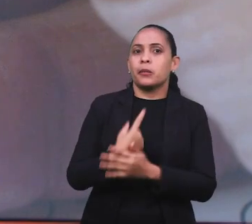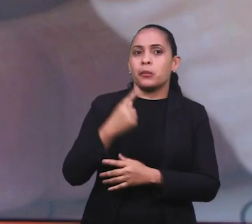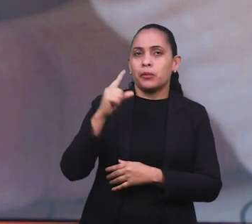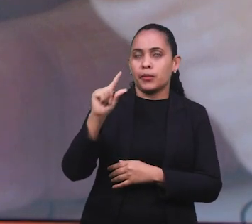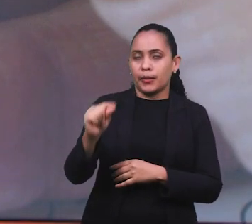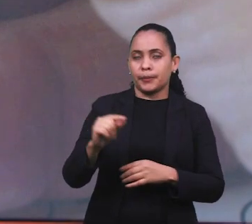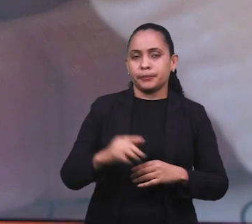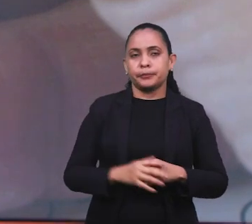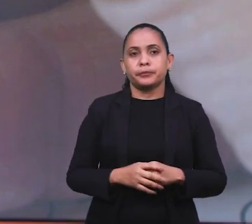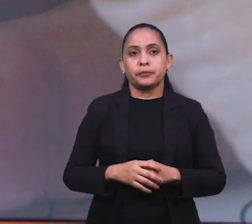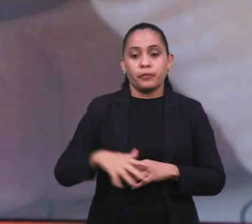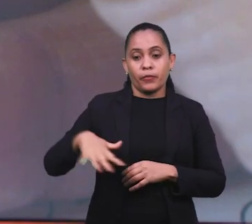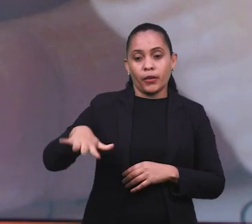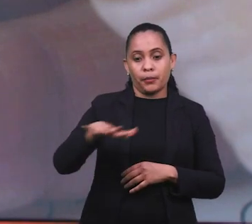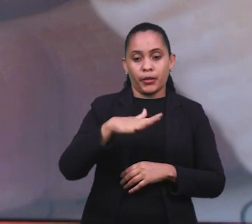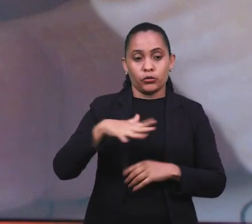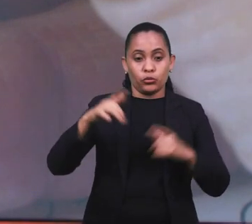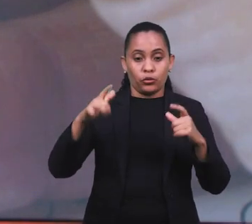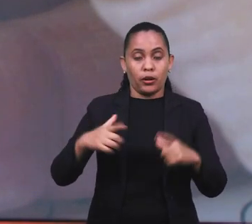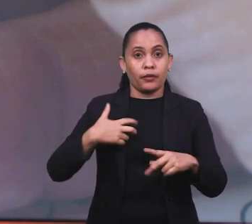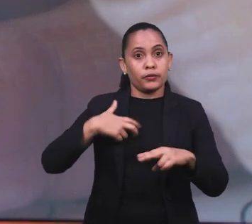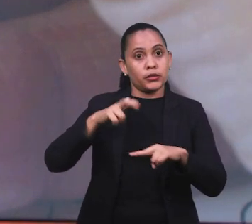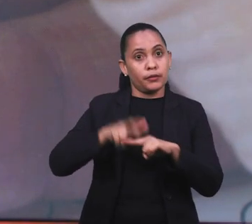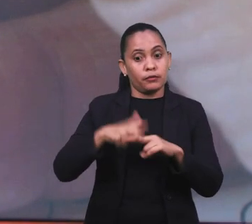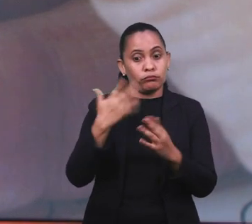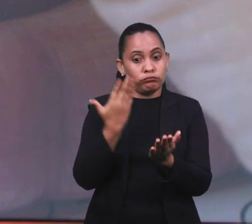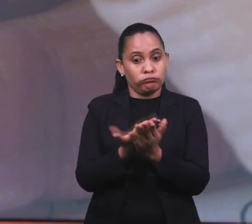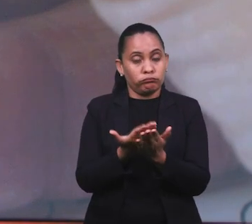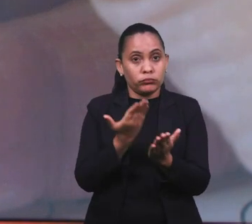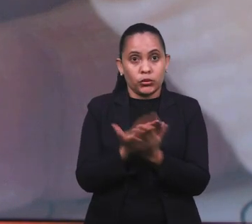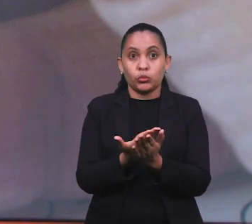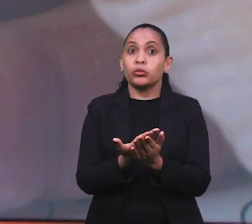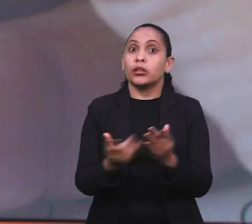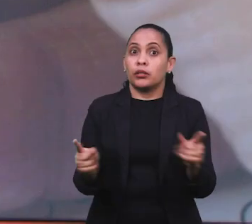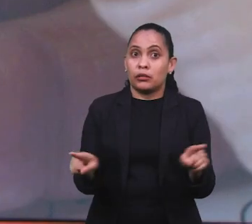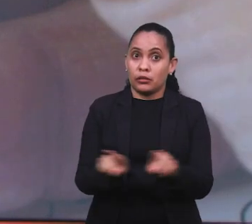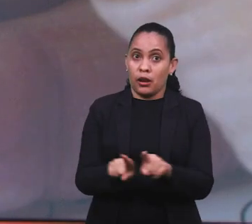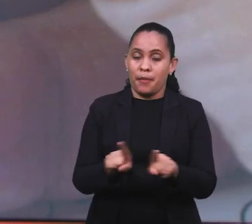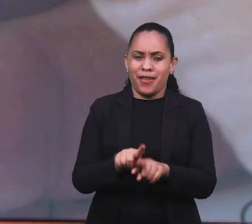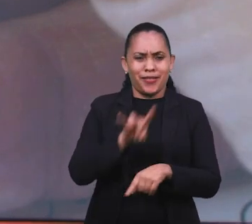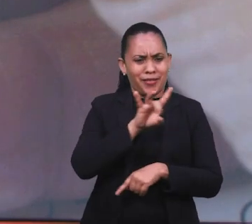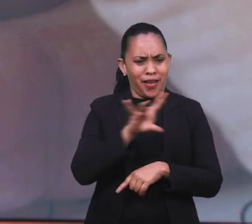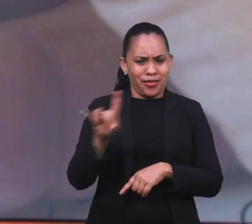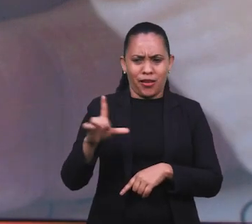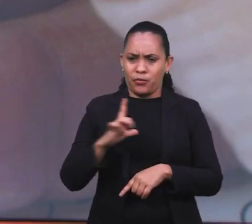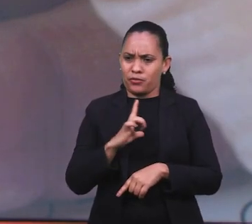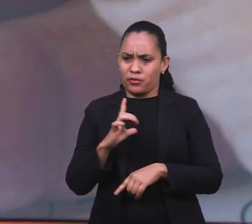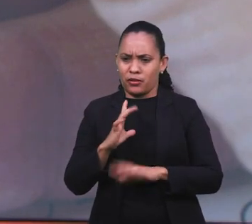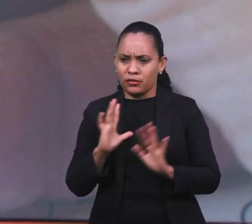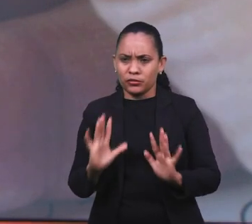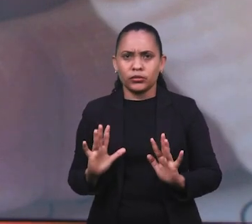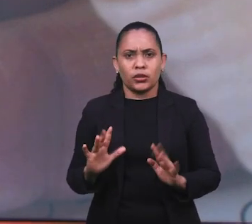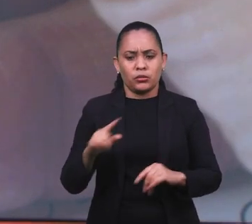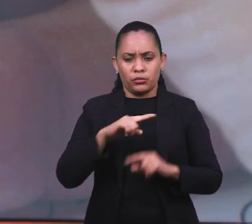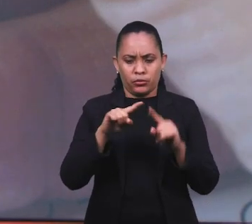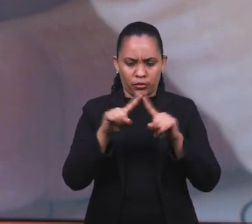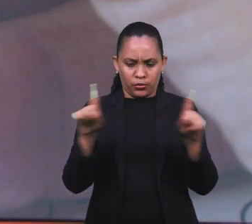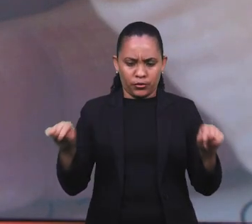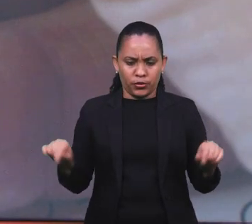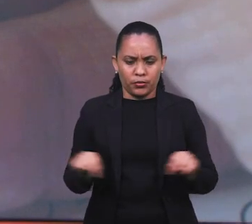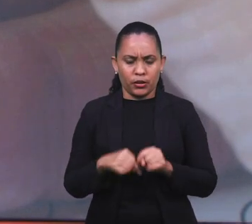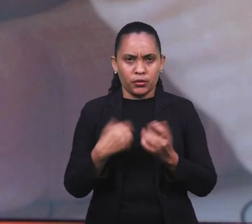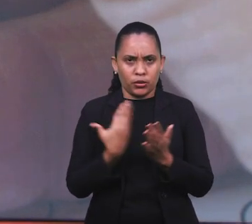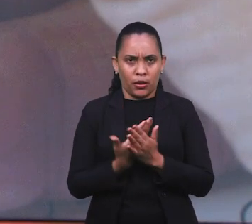fatores, até mesmo o ambiente onde você está estudando, tá certo? É claro que cada um de nós tem a sua condição, tem o seu espaço